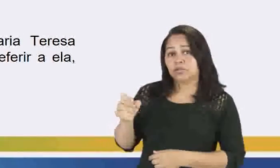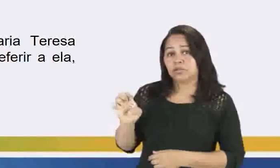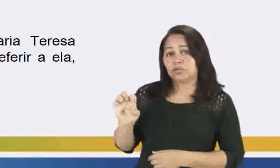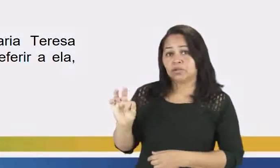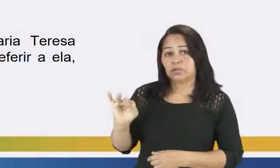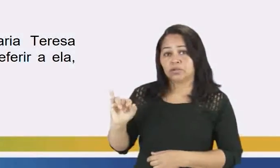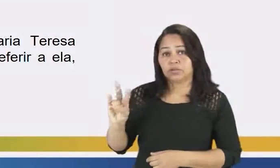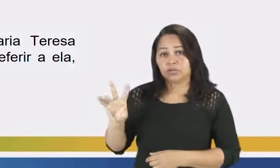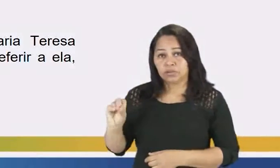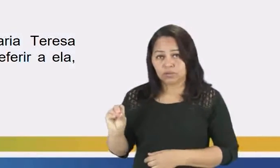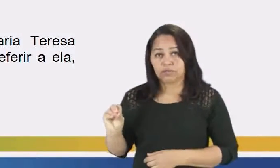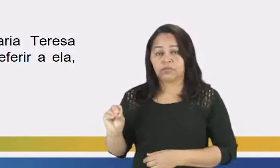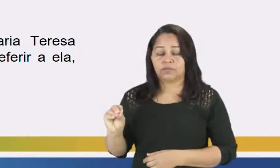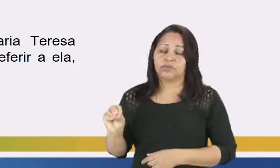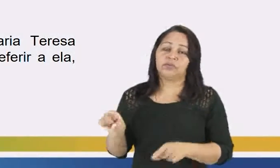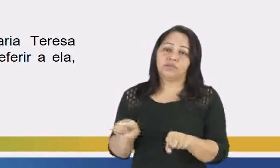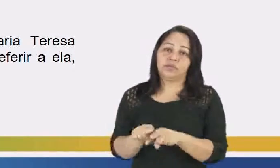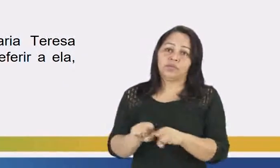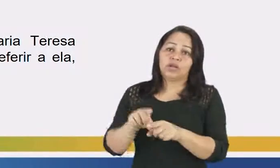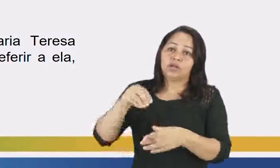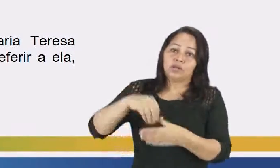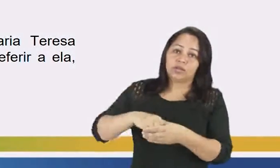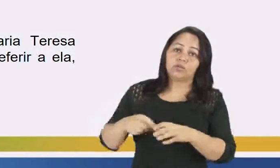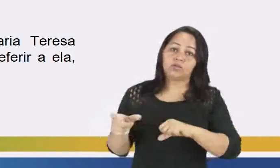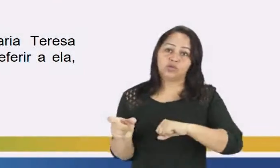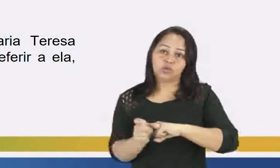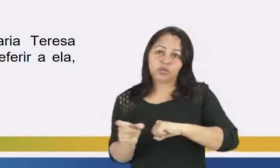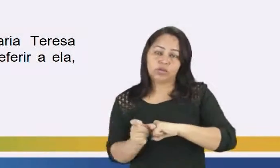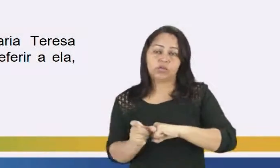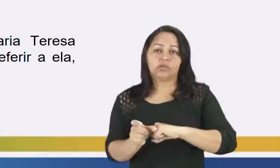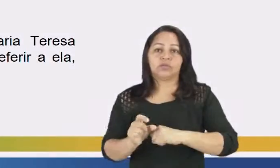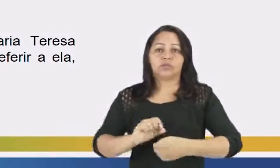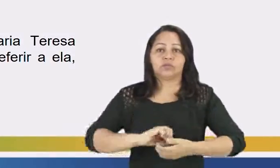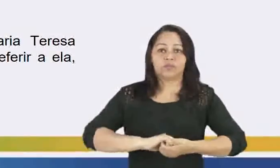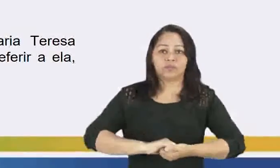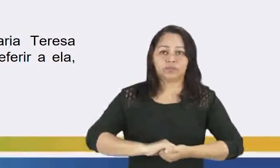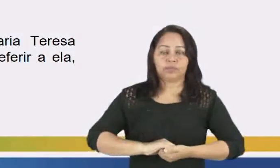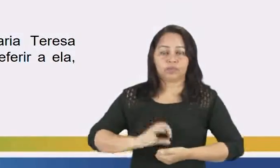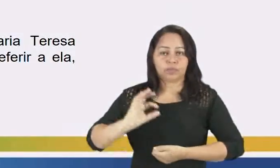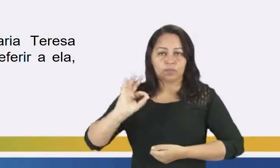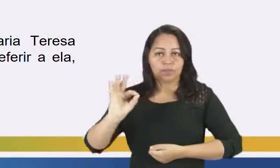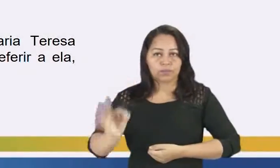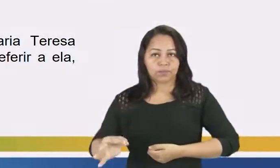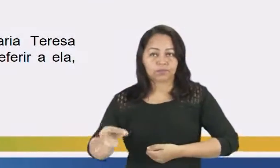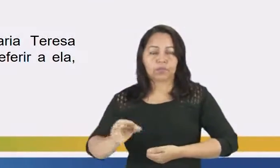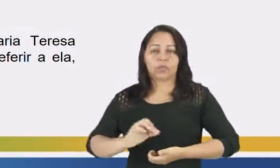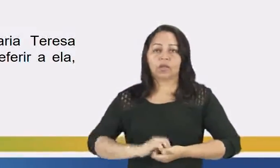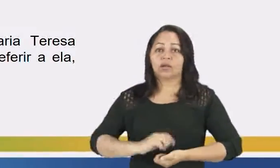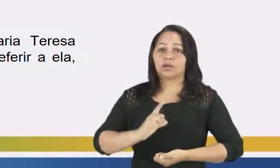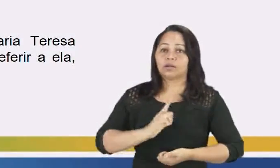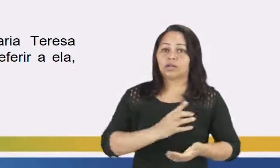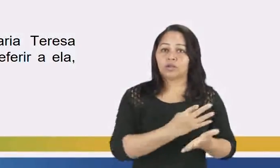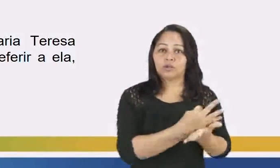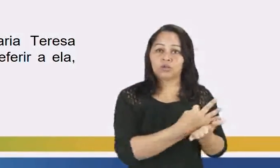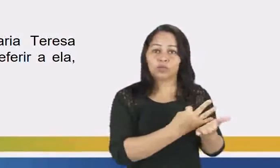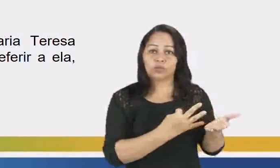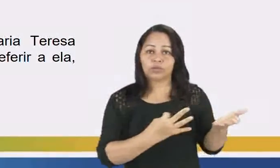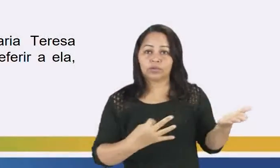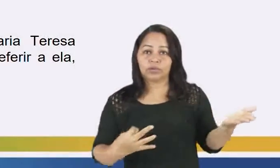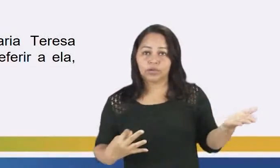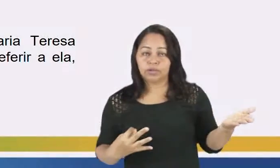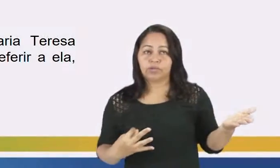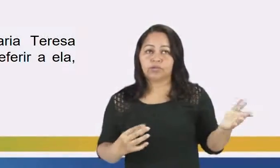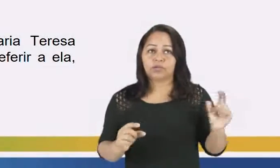Um substantivo dentro daquele texto. Certo? Aí nós temos aqui um texto tá? De Luiz Fernando Veríssimo,